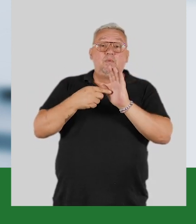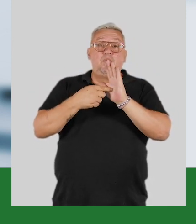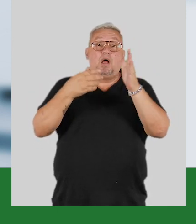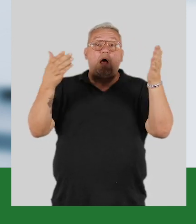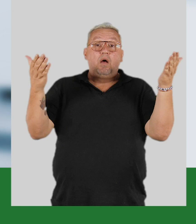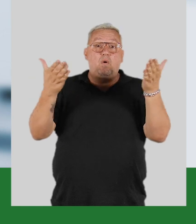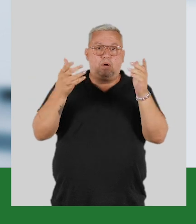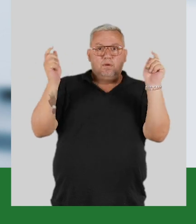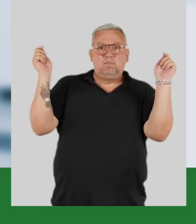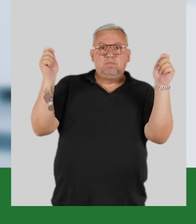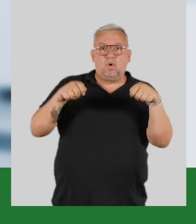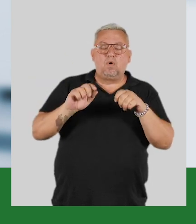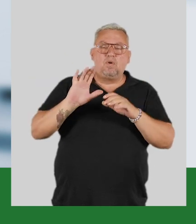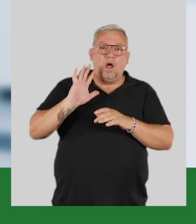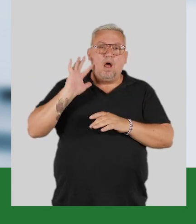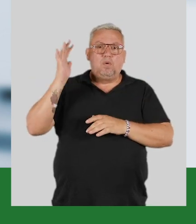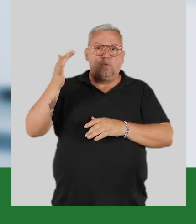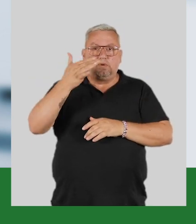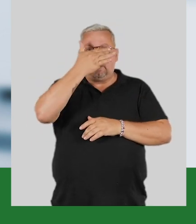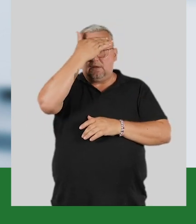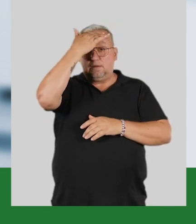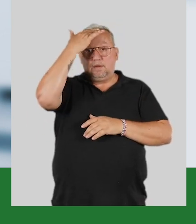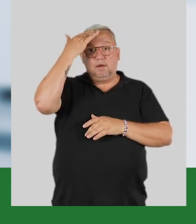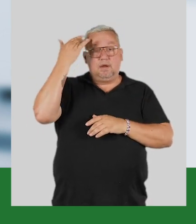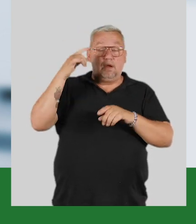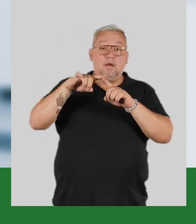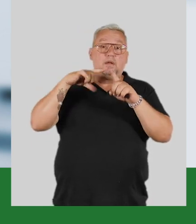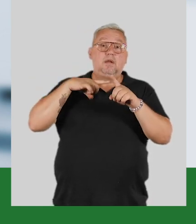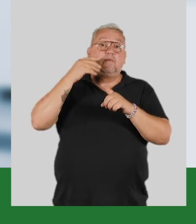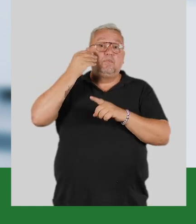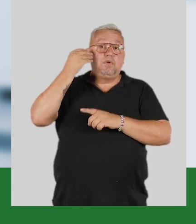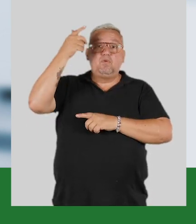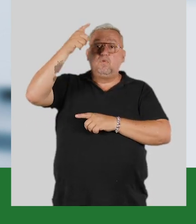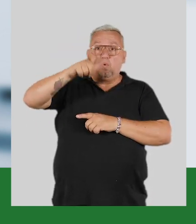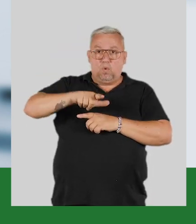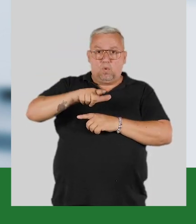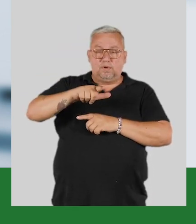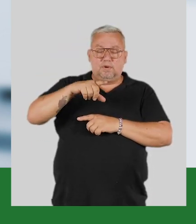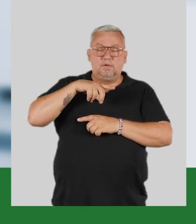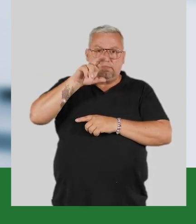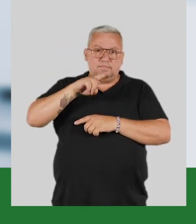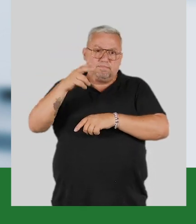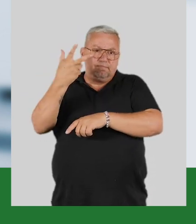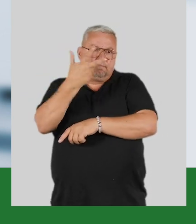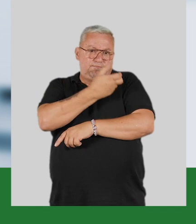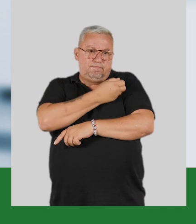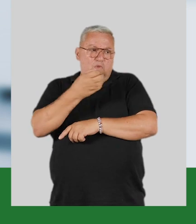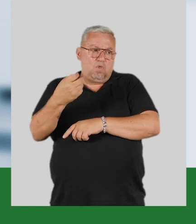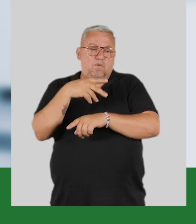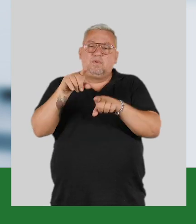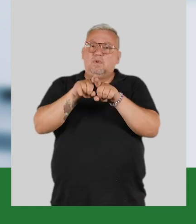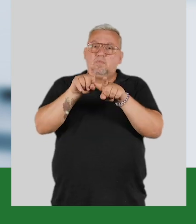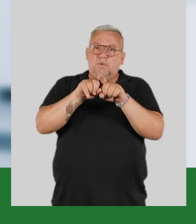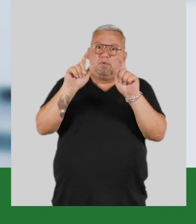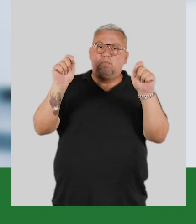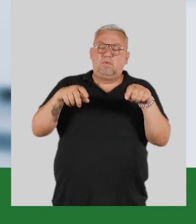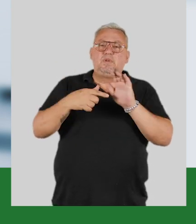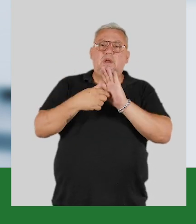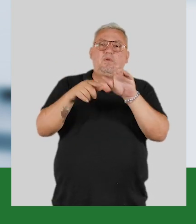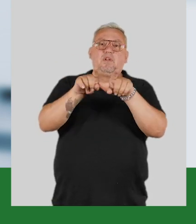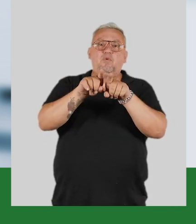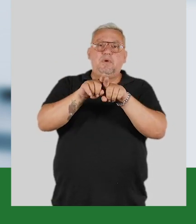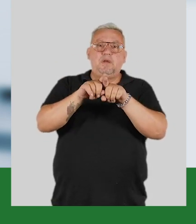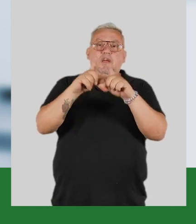pode acontecer. Nós temos experiência de outras campanhas que utilizaram outras vacinas novas e que eventos novos